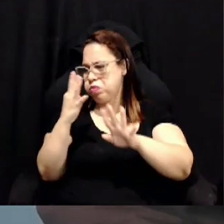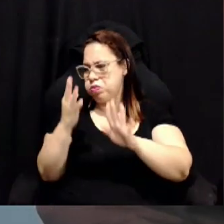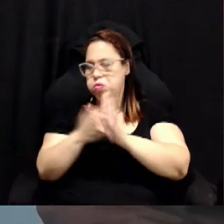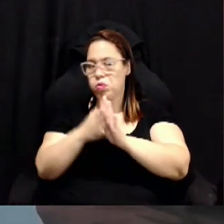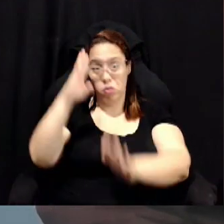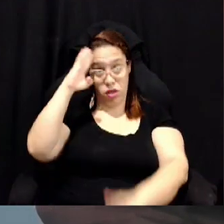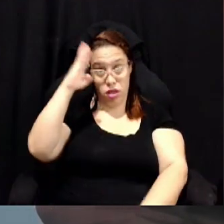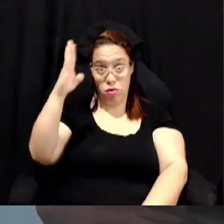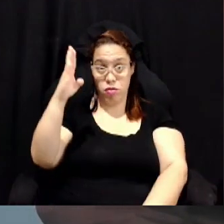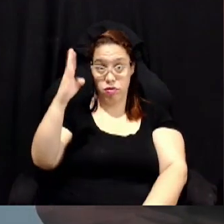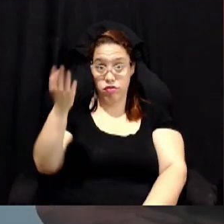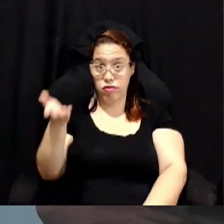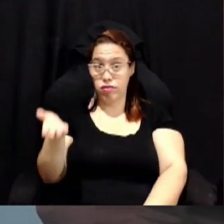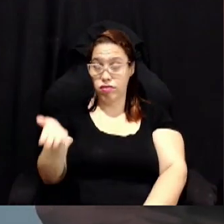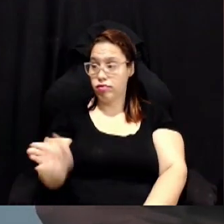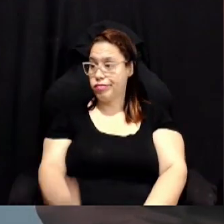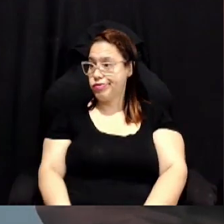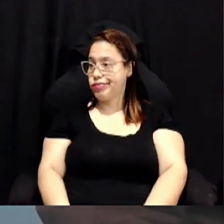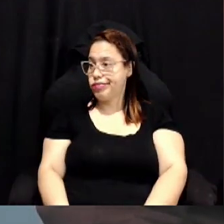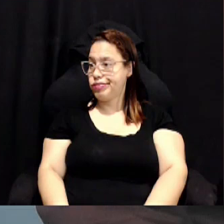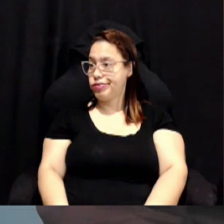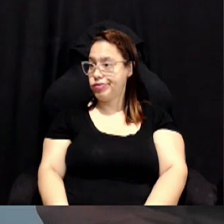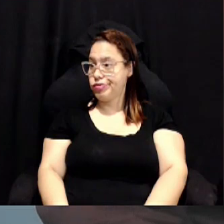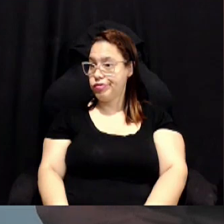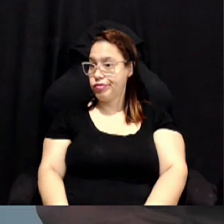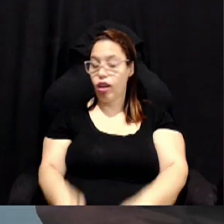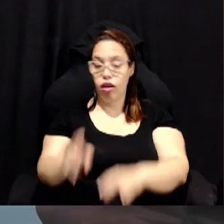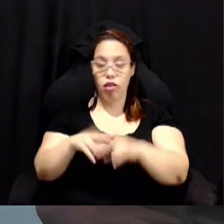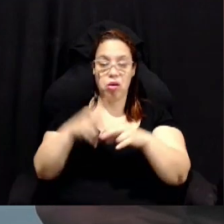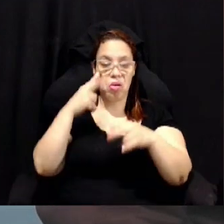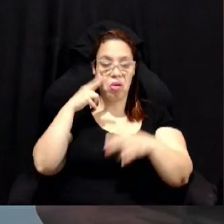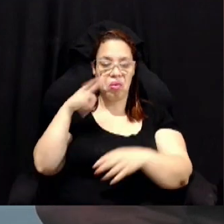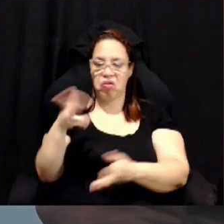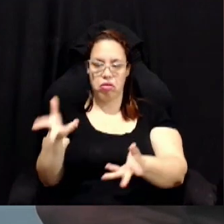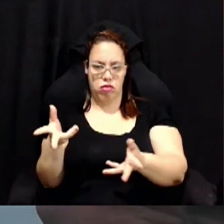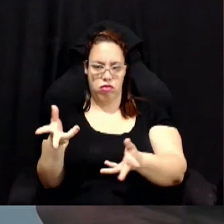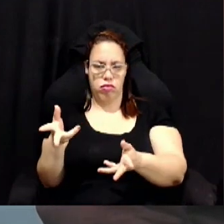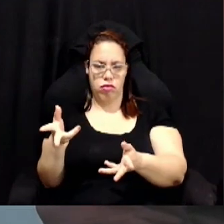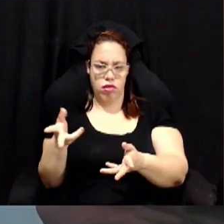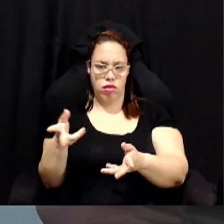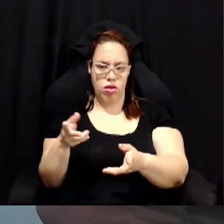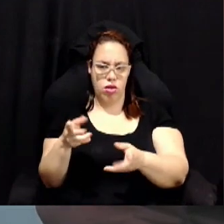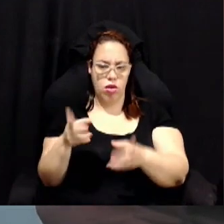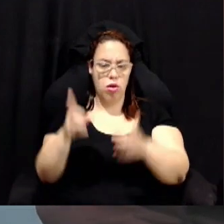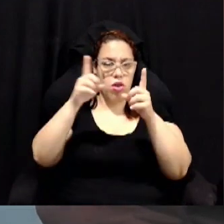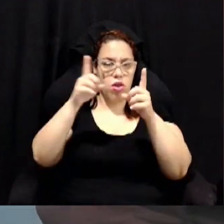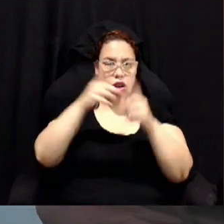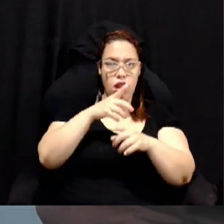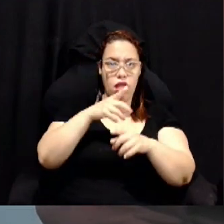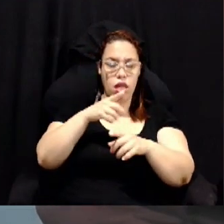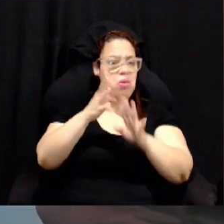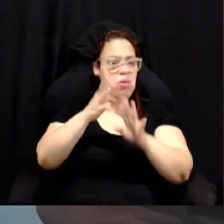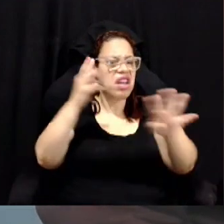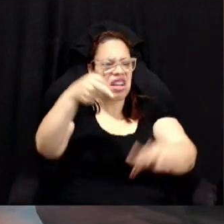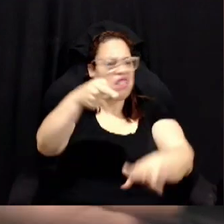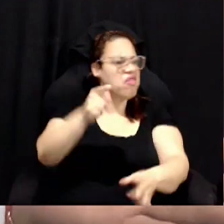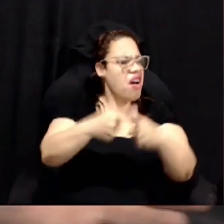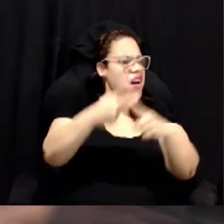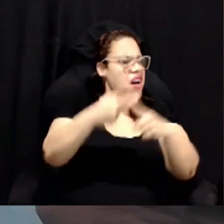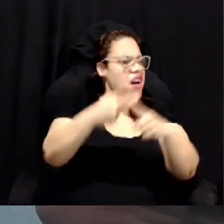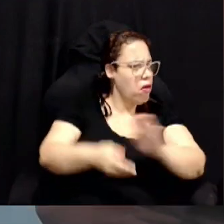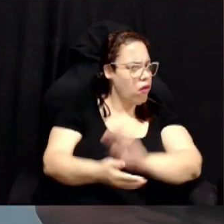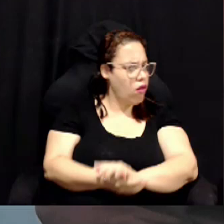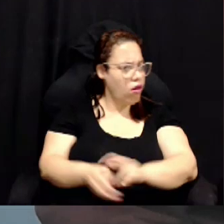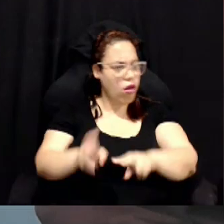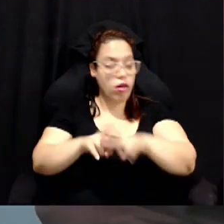E às vezes a pessoa está ali e qualquer um olha para a pessoa e fala, mas você está na fila aí, mas por que você está nessa fila? Por isso que gerou